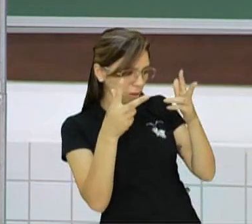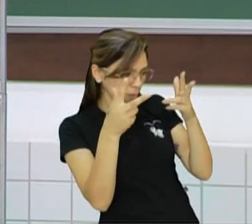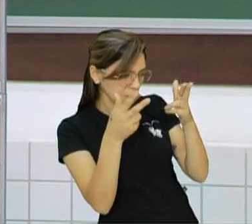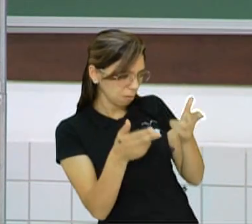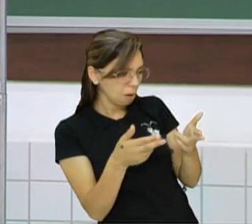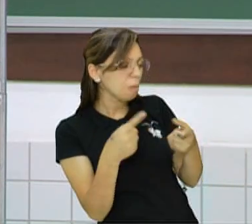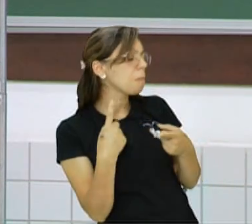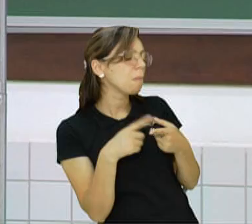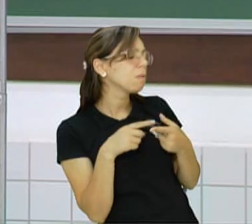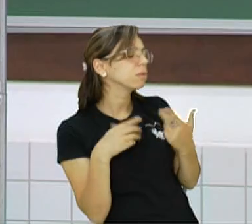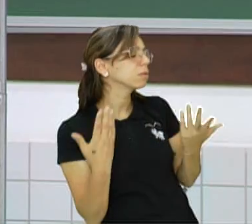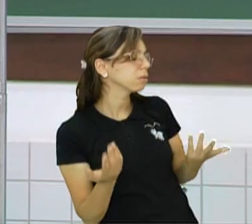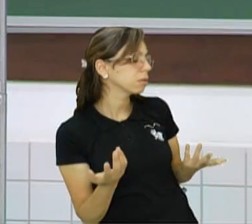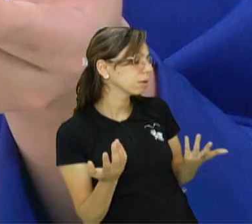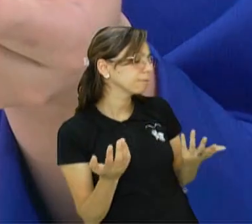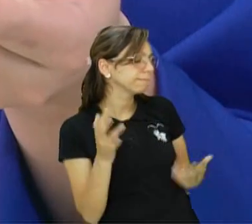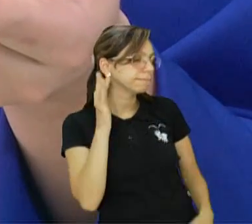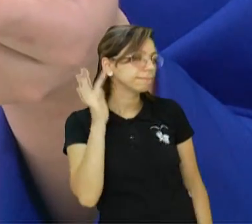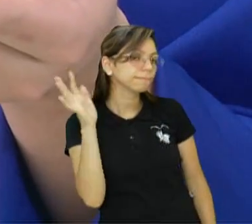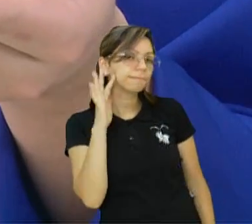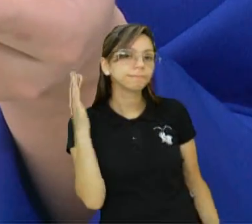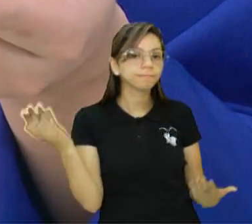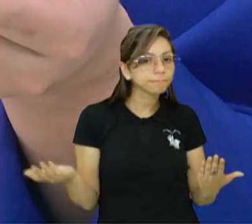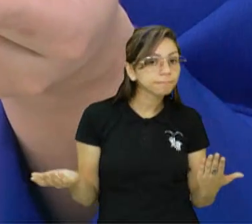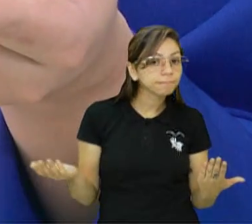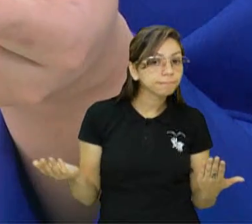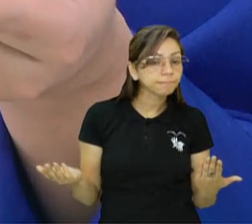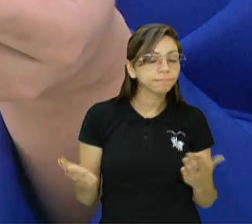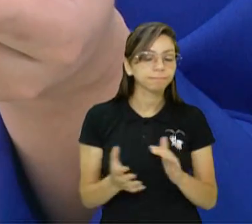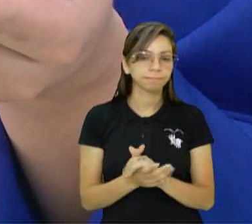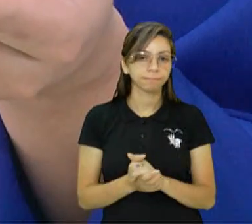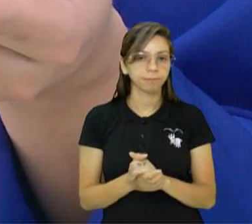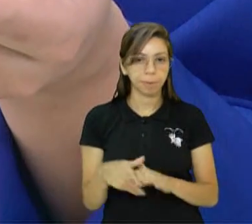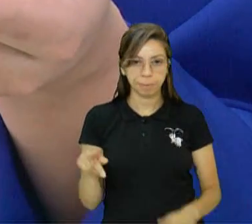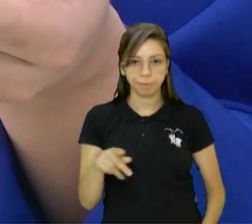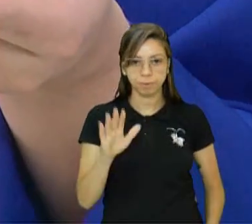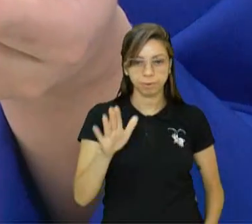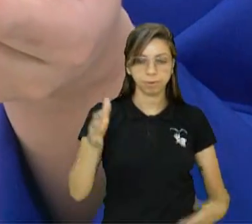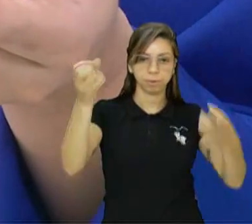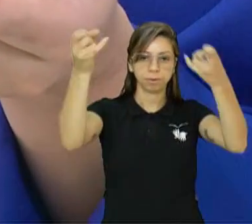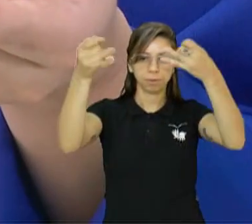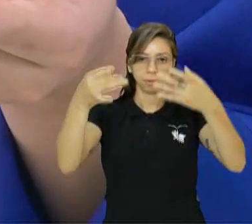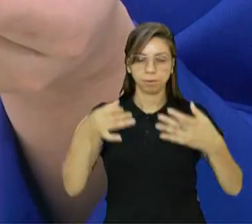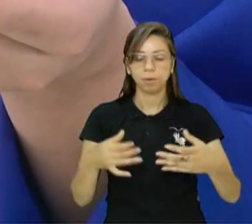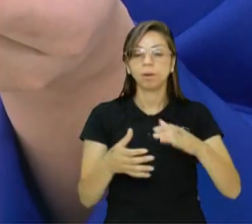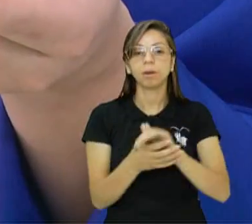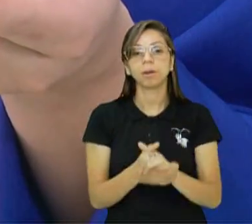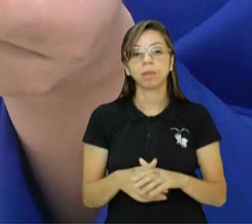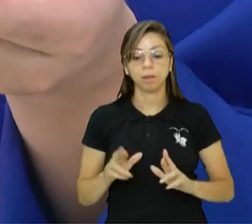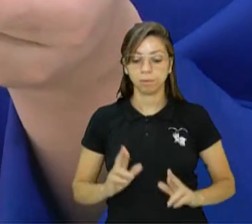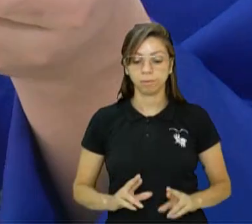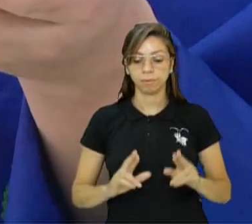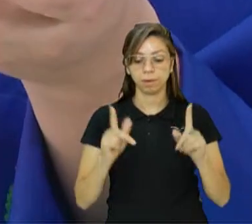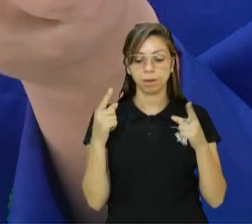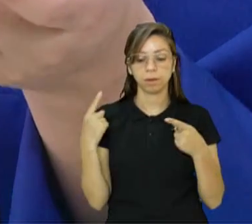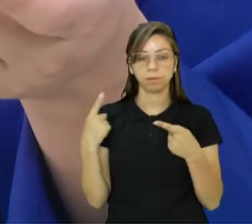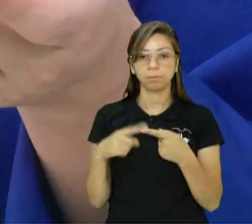iguais? Pensa aí. A prof já explicou, hein? Eles não são iguais por